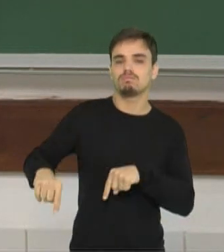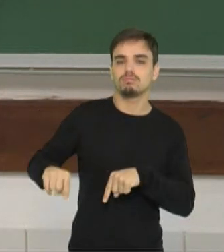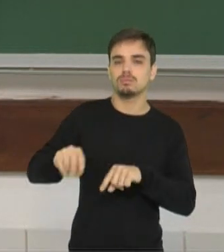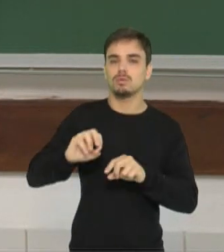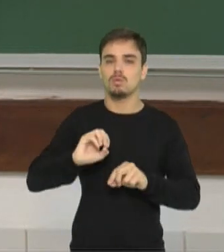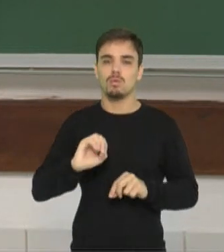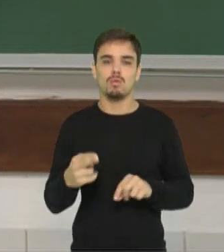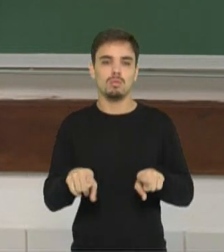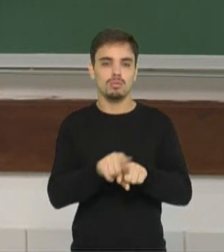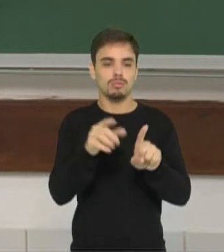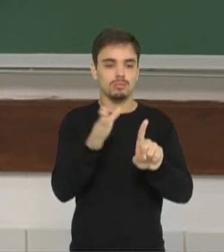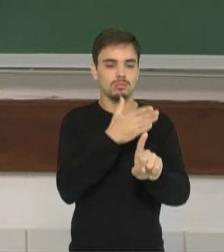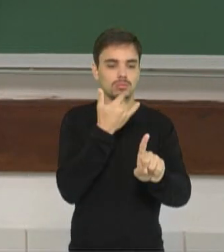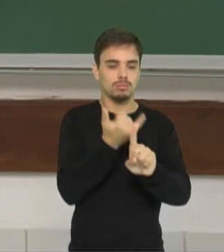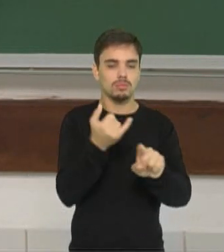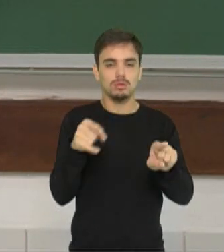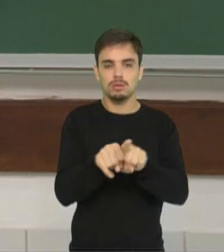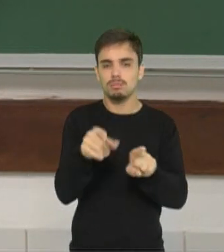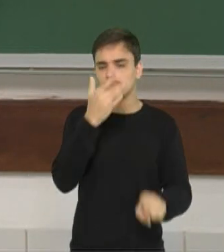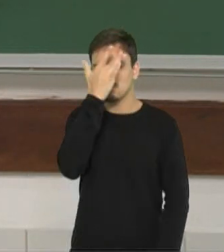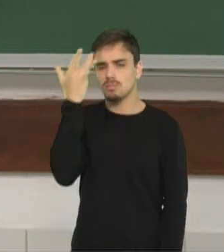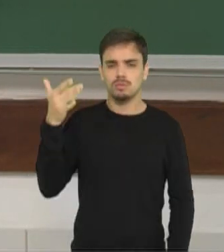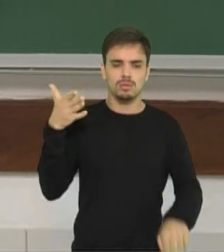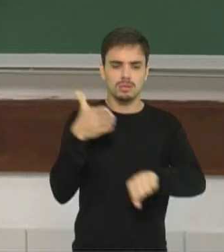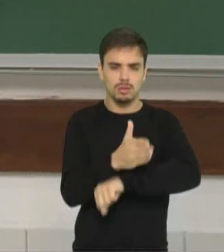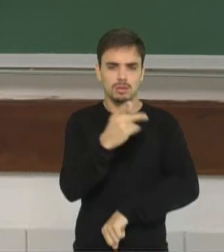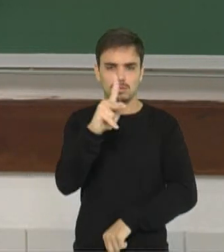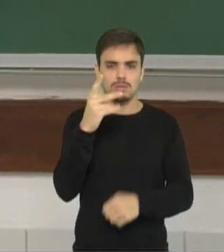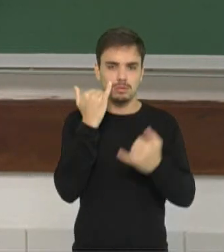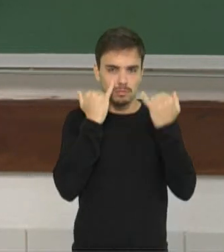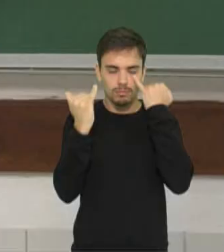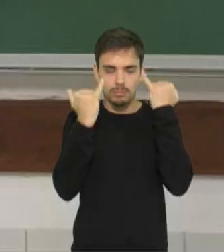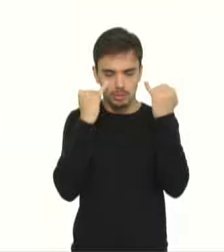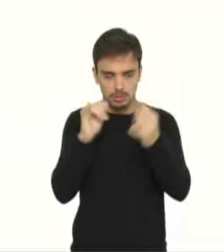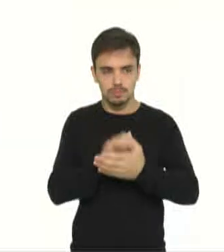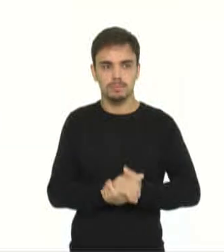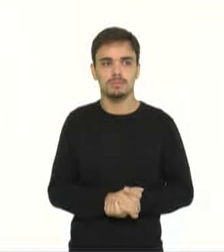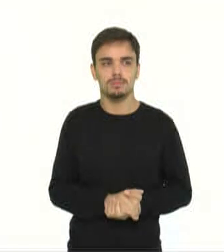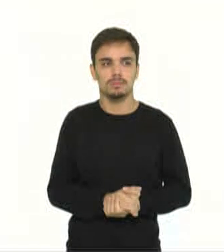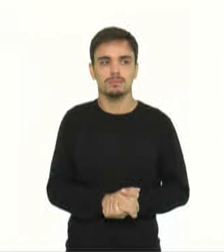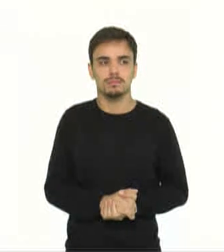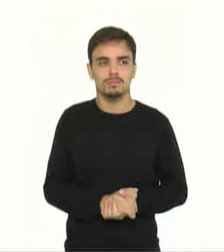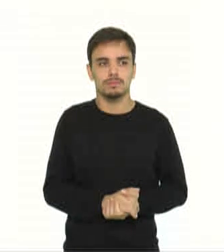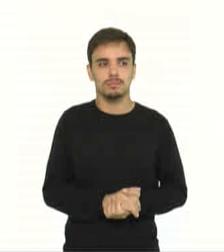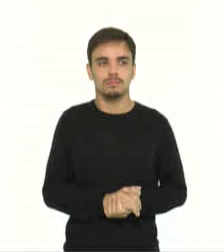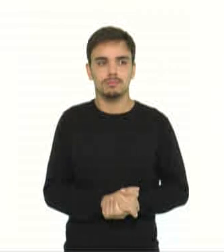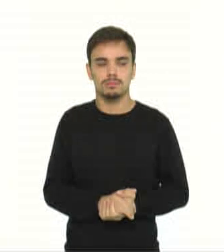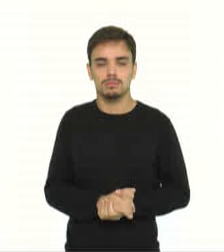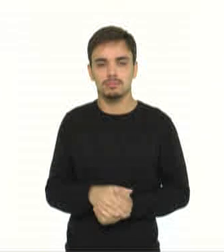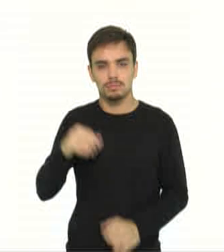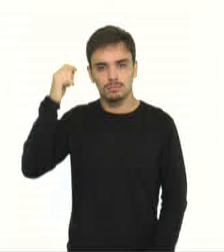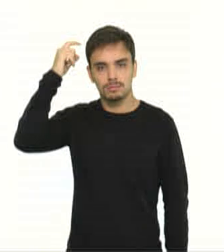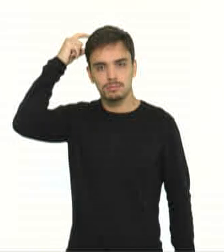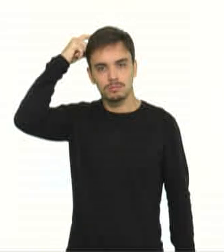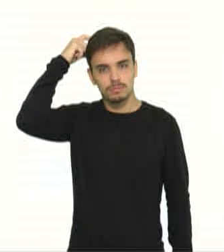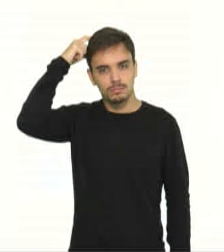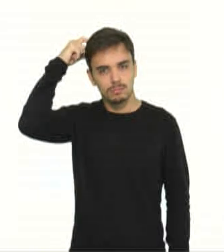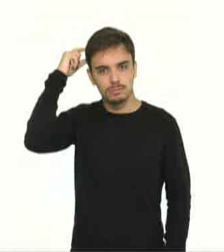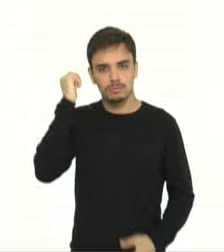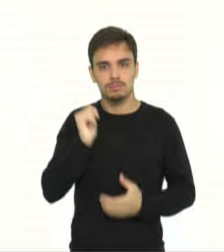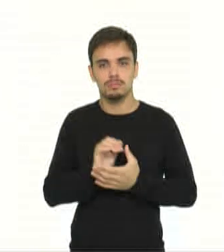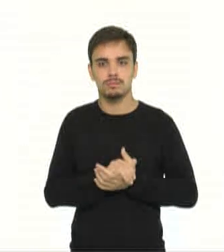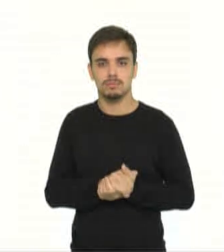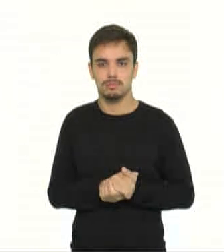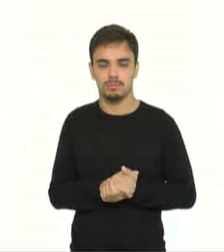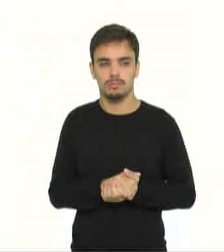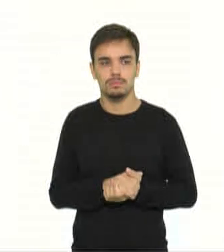bullying ou contra outras pessoas terem acesso às suas informações. Set up passwords, passcodes to lock